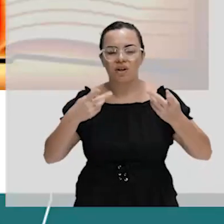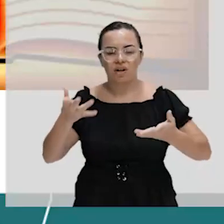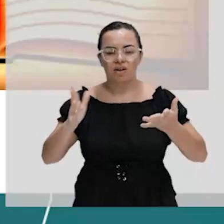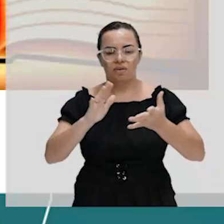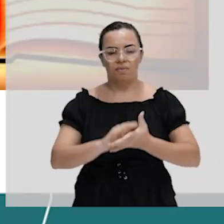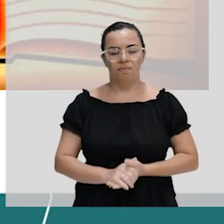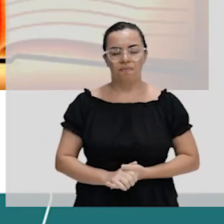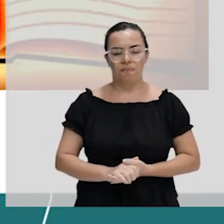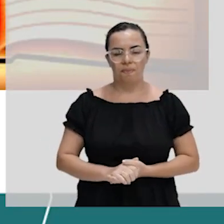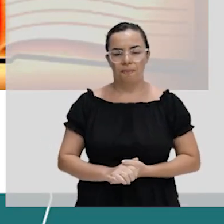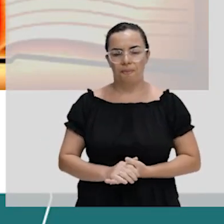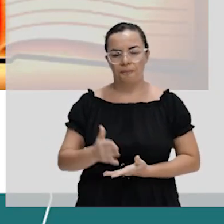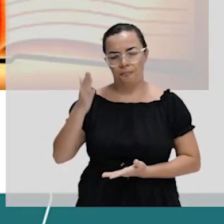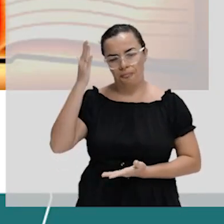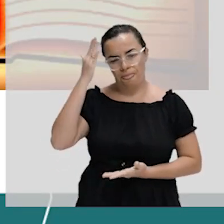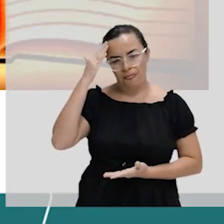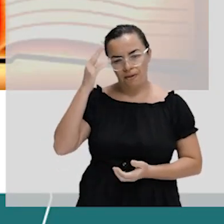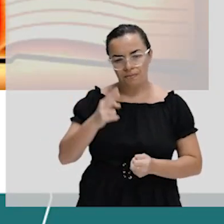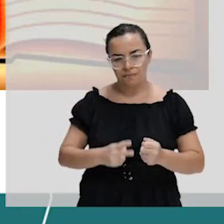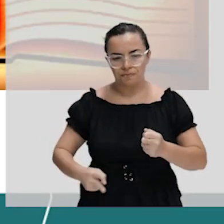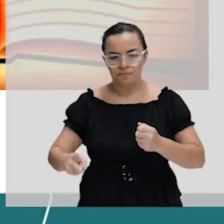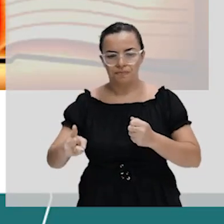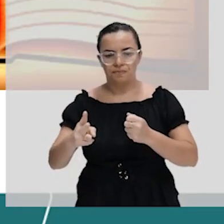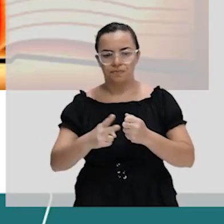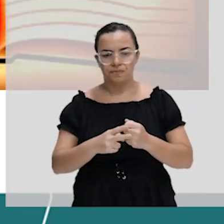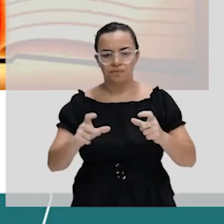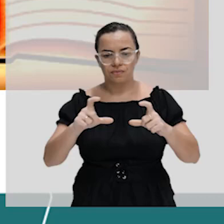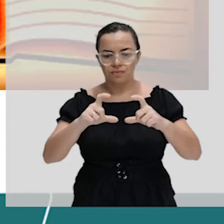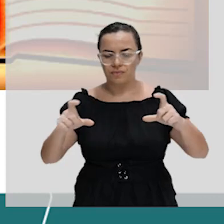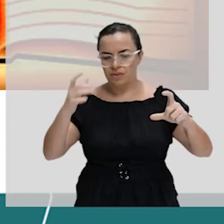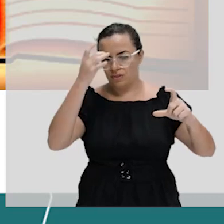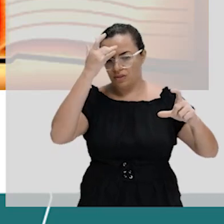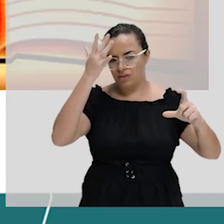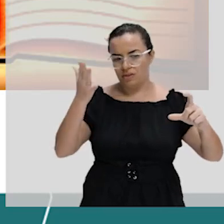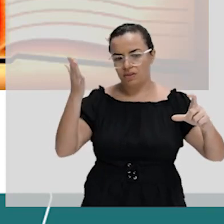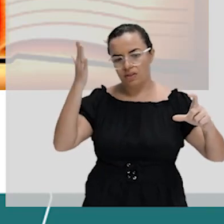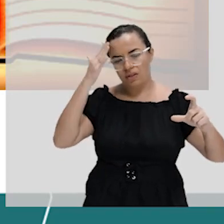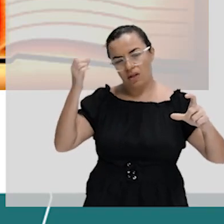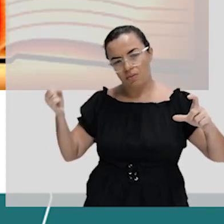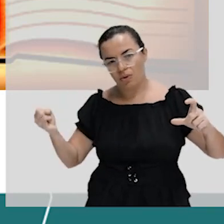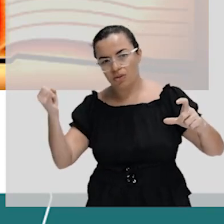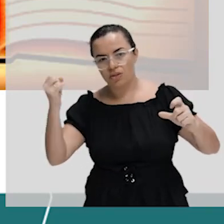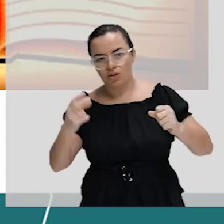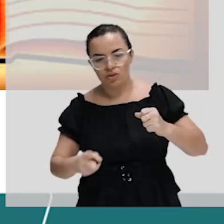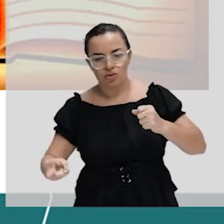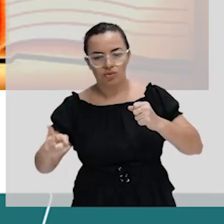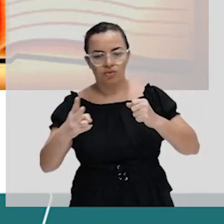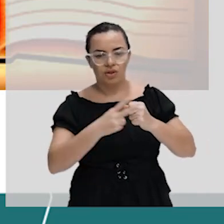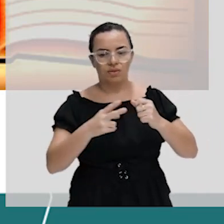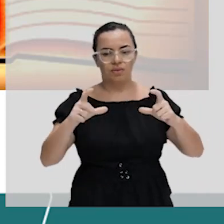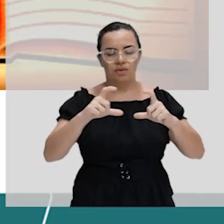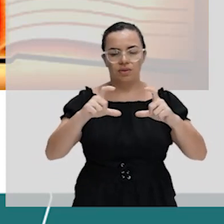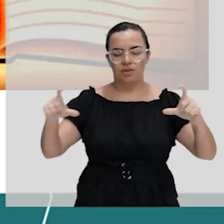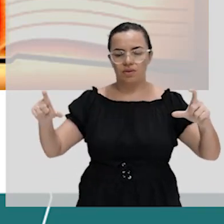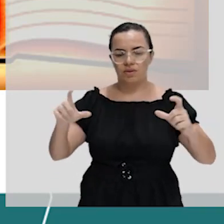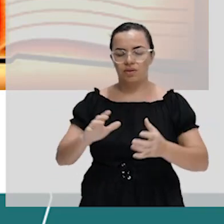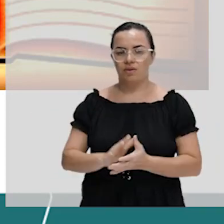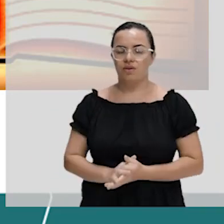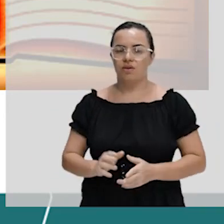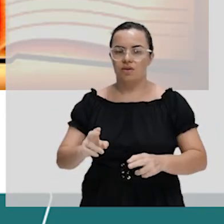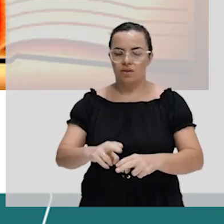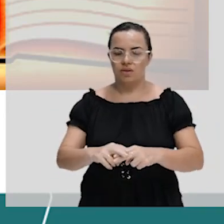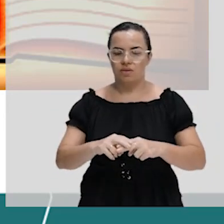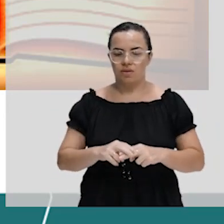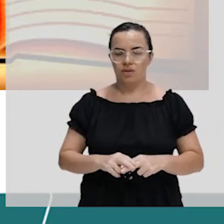verbal de uma oração vai facilitar a compreensão da importância do verbo na frase. Então, eu não tenho como falar de regência nominal sem citar a